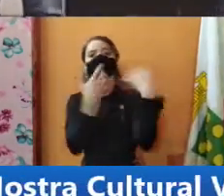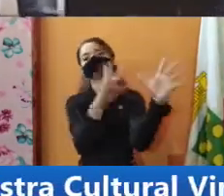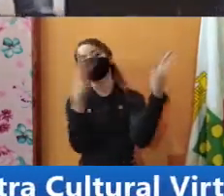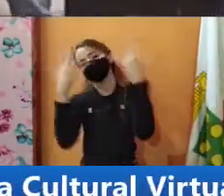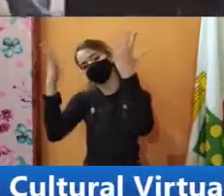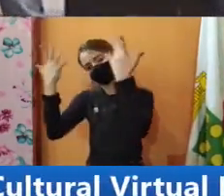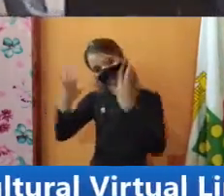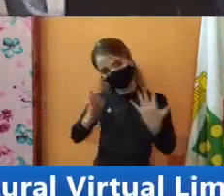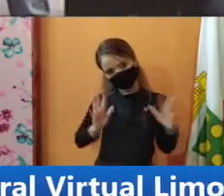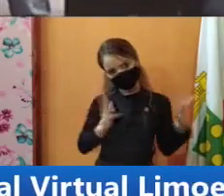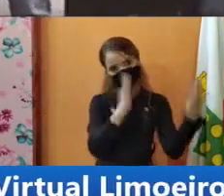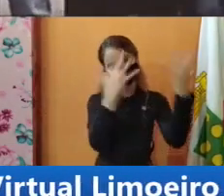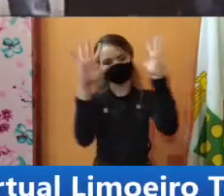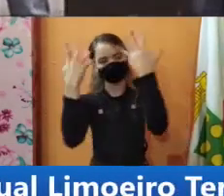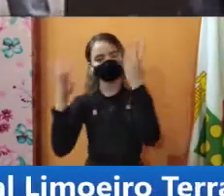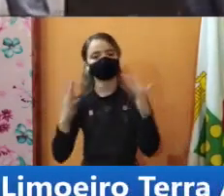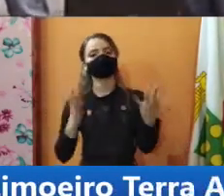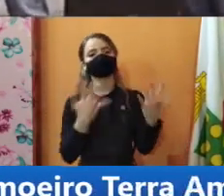Clebson.